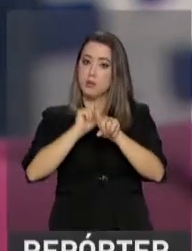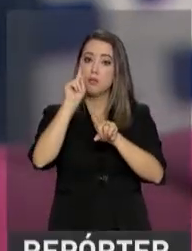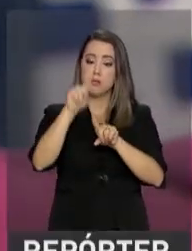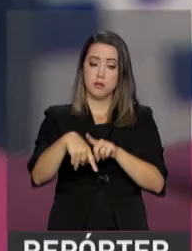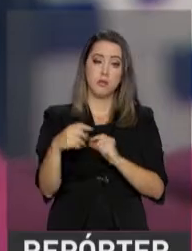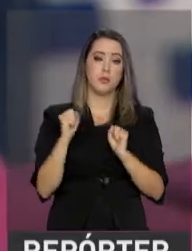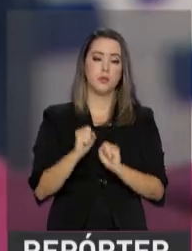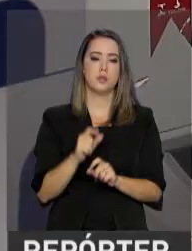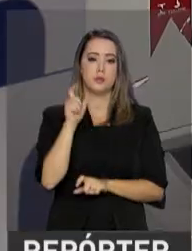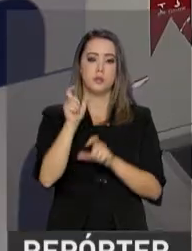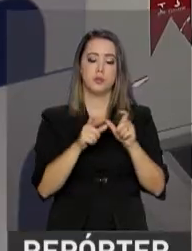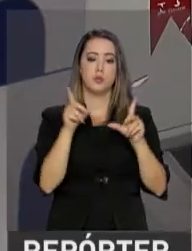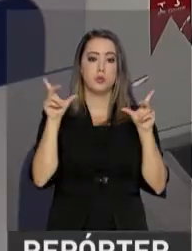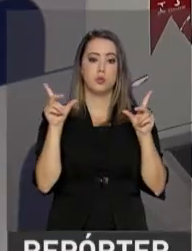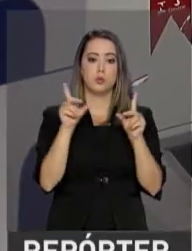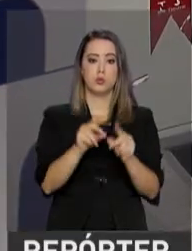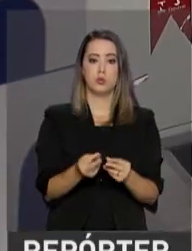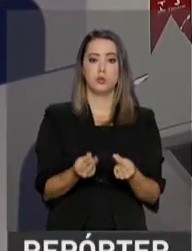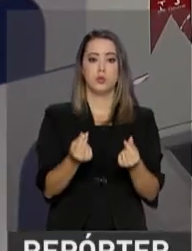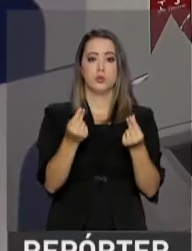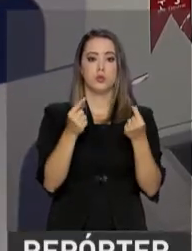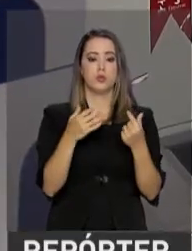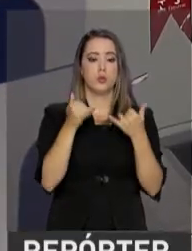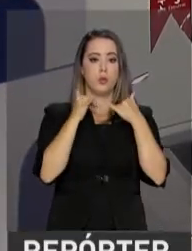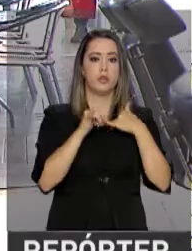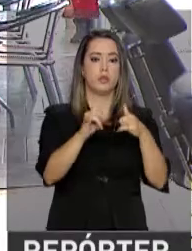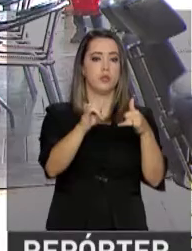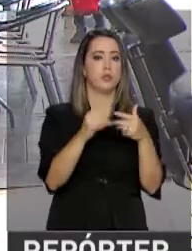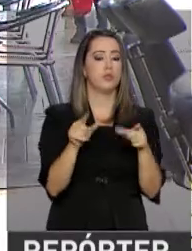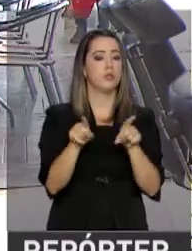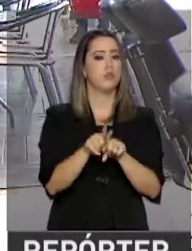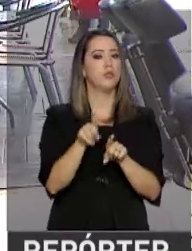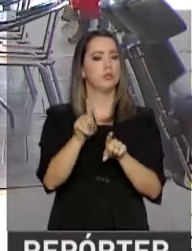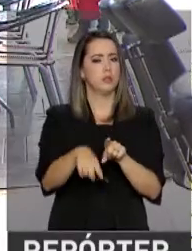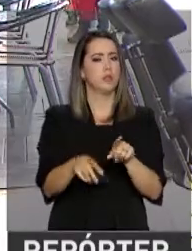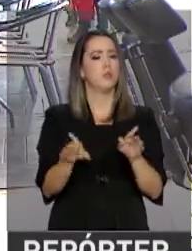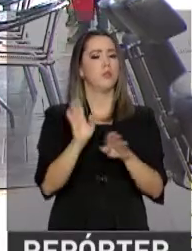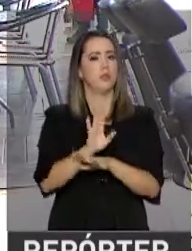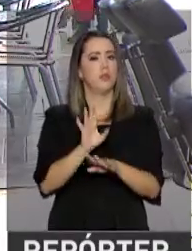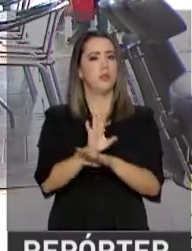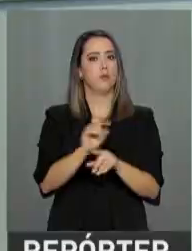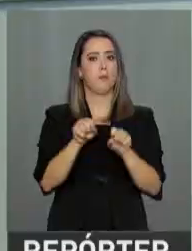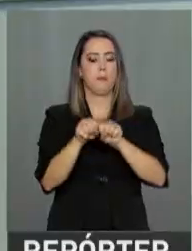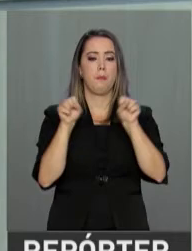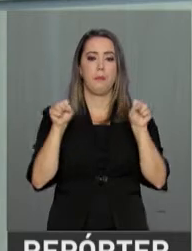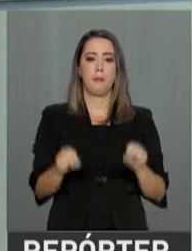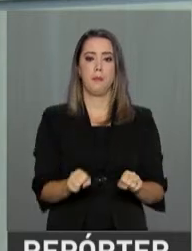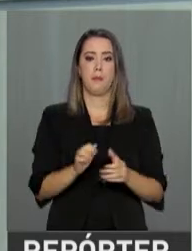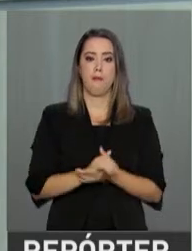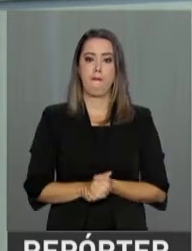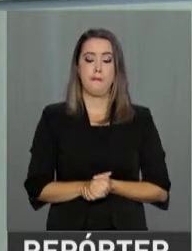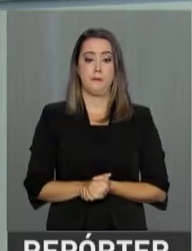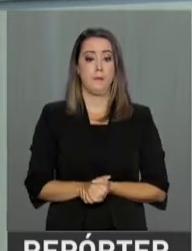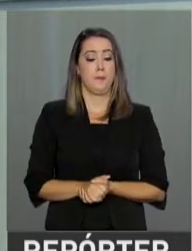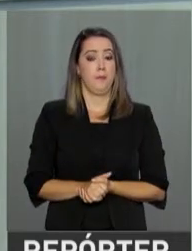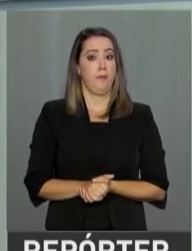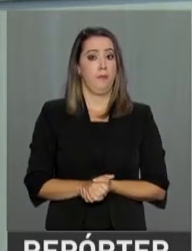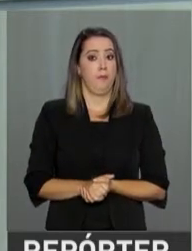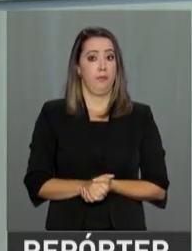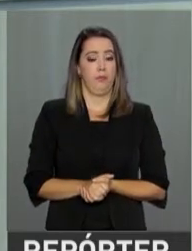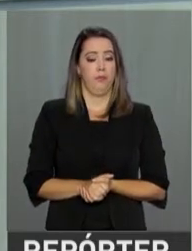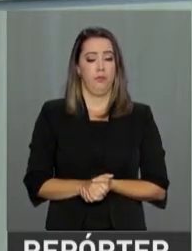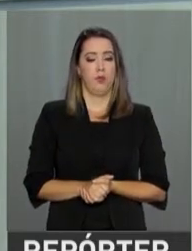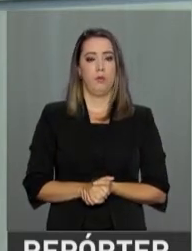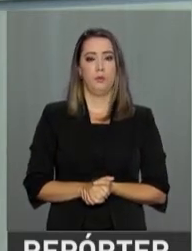para os consumidores reduzirem o gasto com energia elétrica o que também favorece o sistema se você dilui a